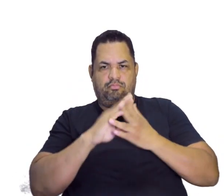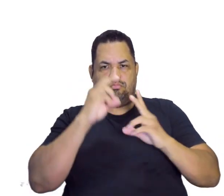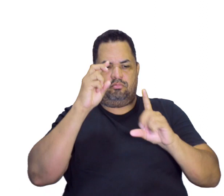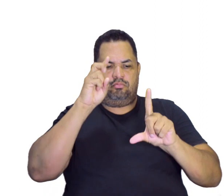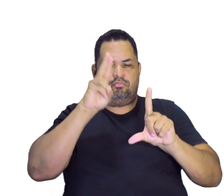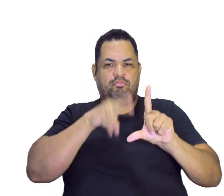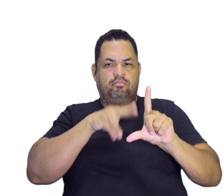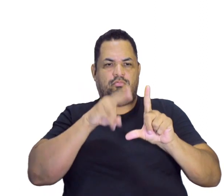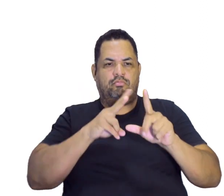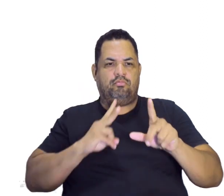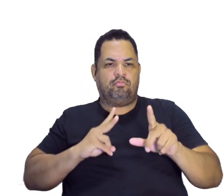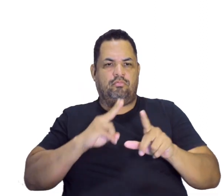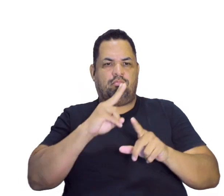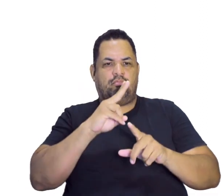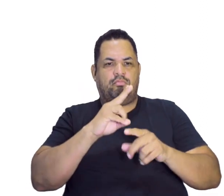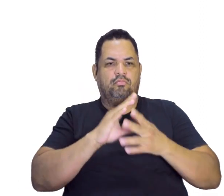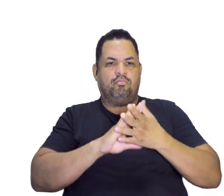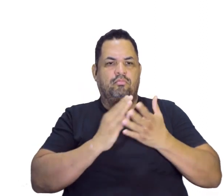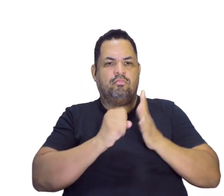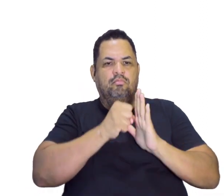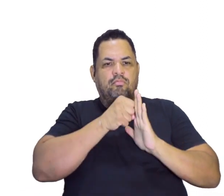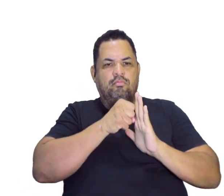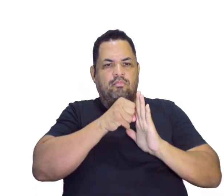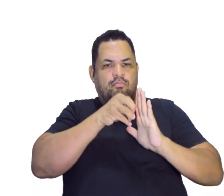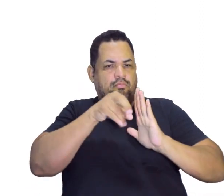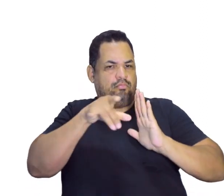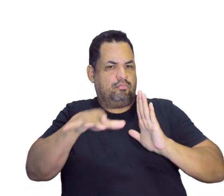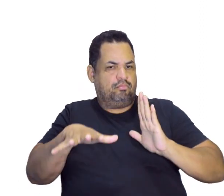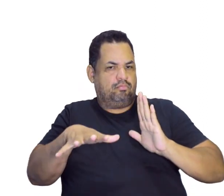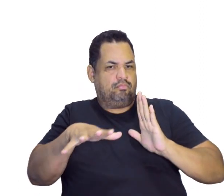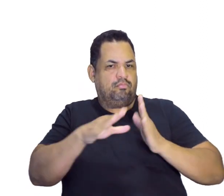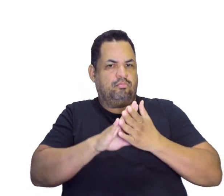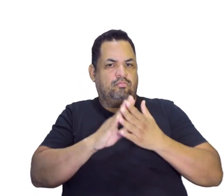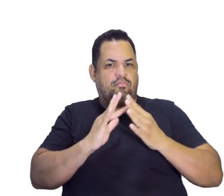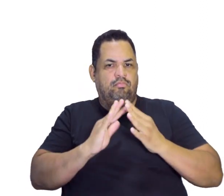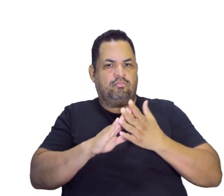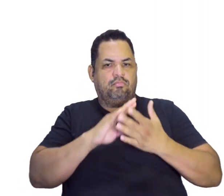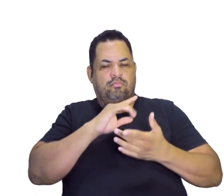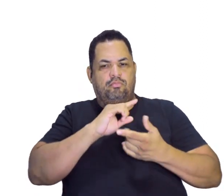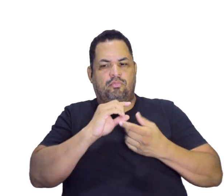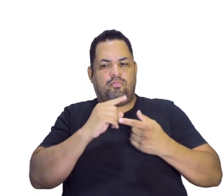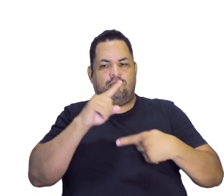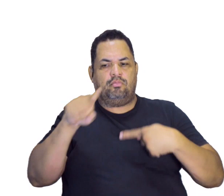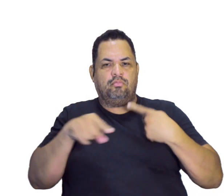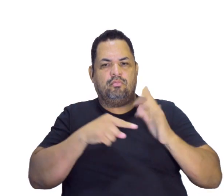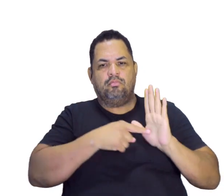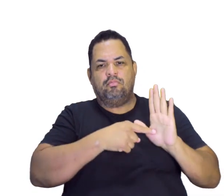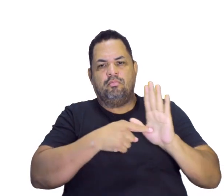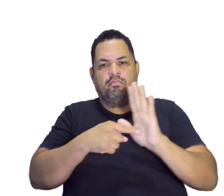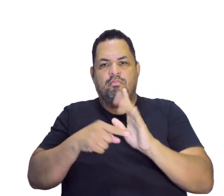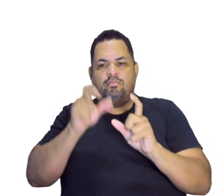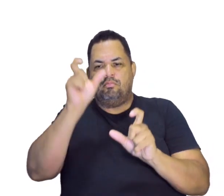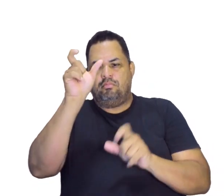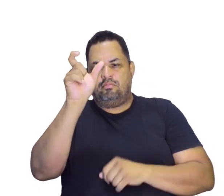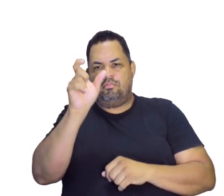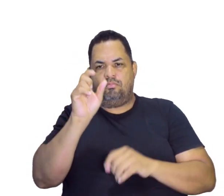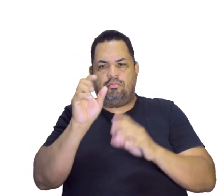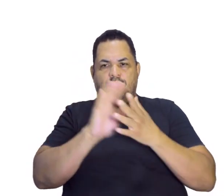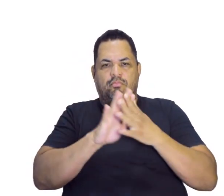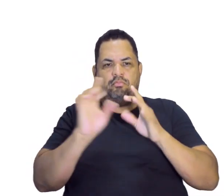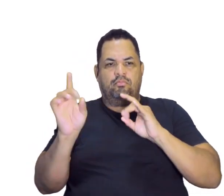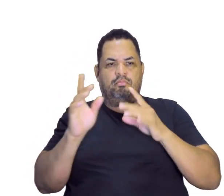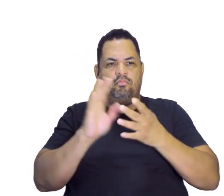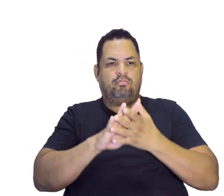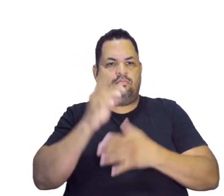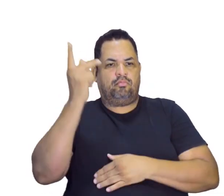obras com forte tendência expressionista, a fim de expor individualmente em